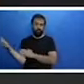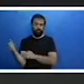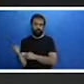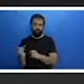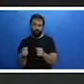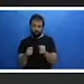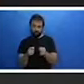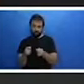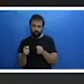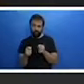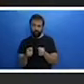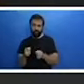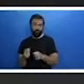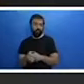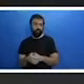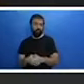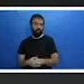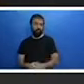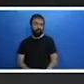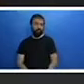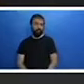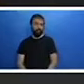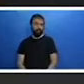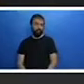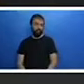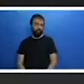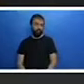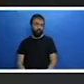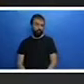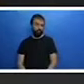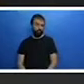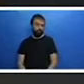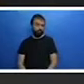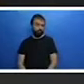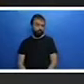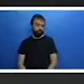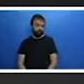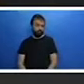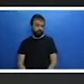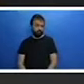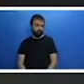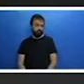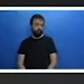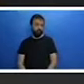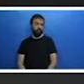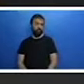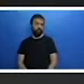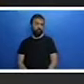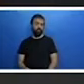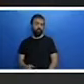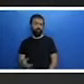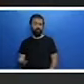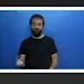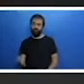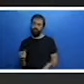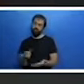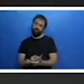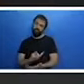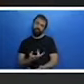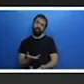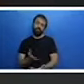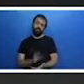Controlar na hora de jogar pra ficar mais fácil na hora de eu pegar vamos lá vão ver girou Peguei pelo lado errado